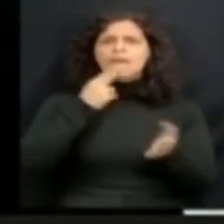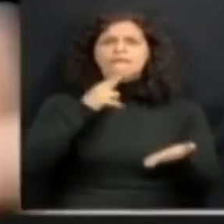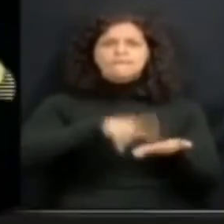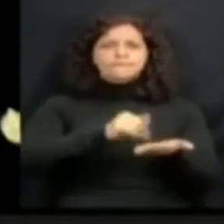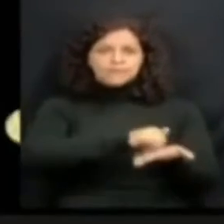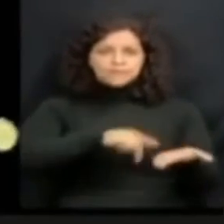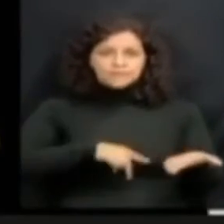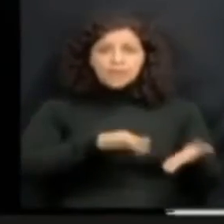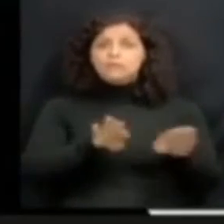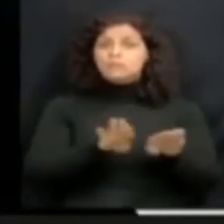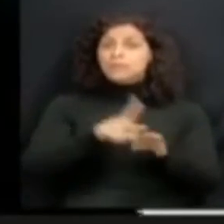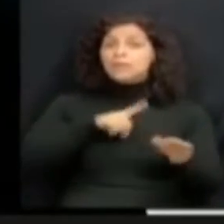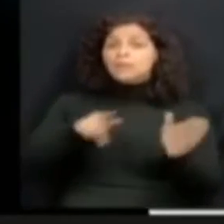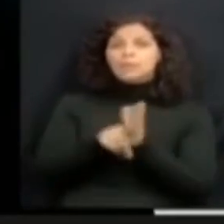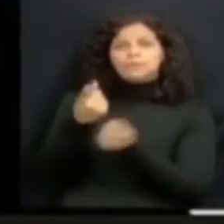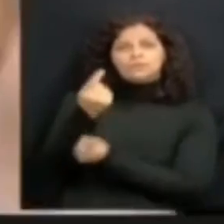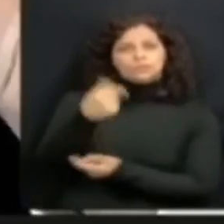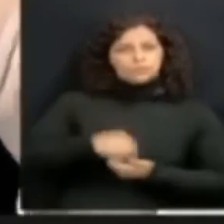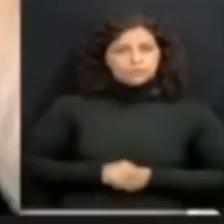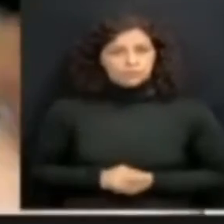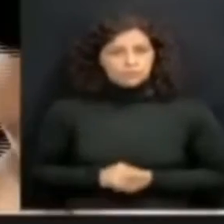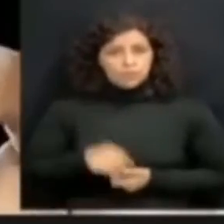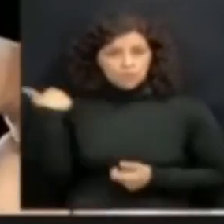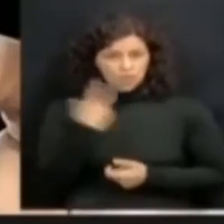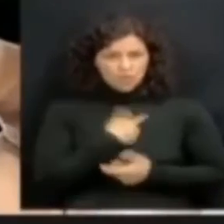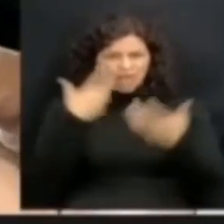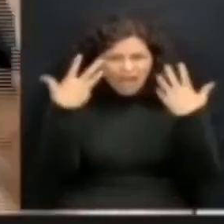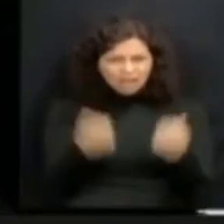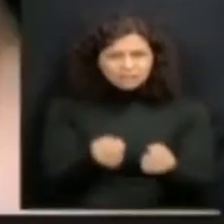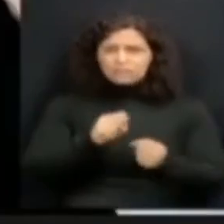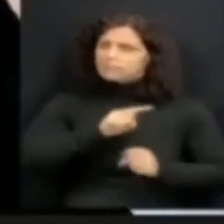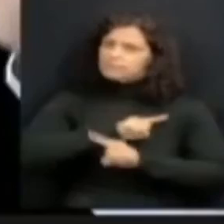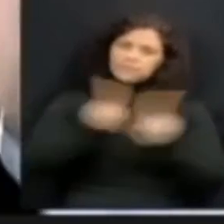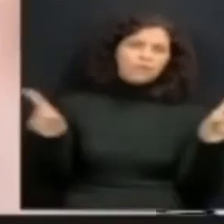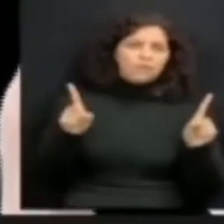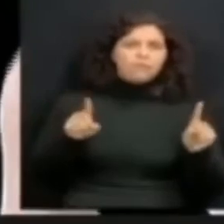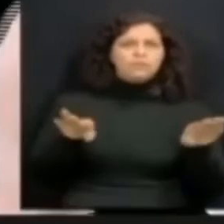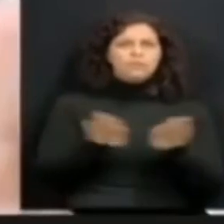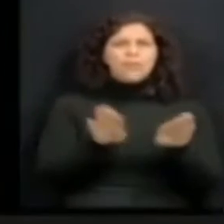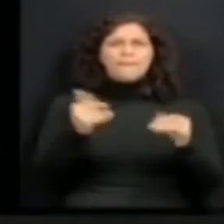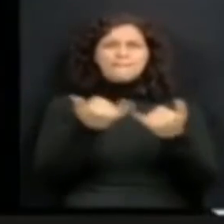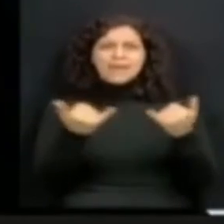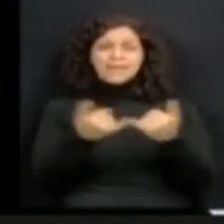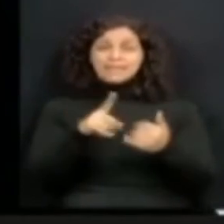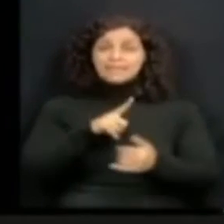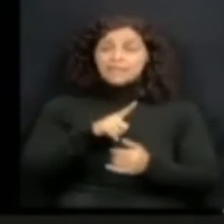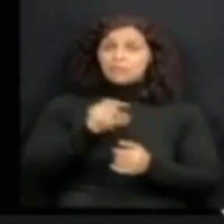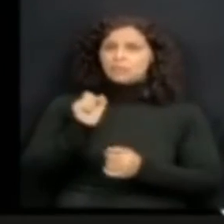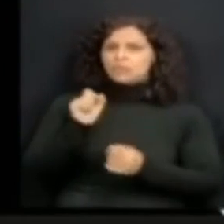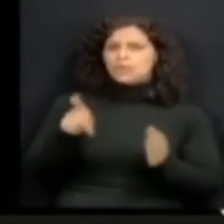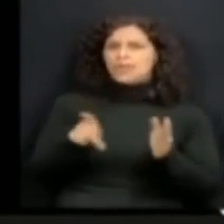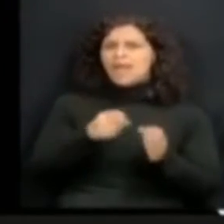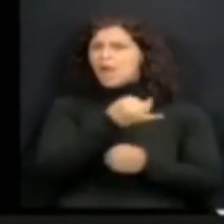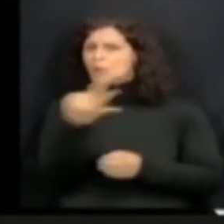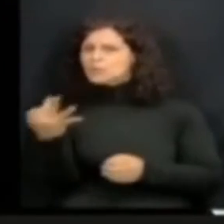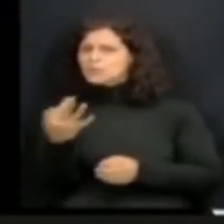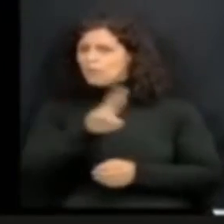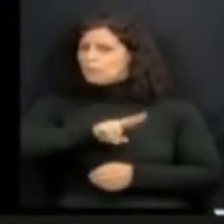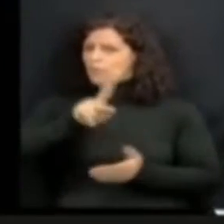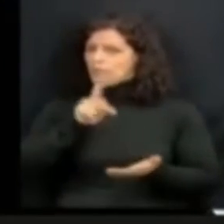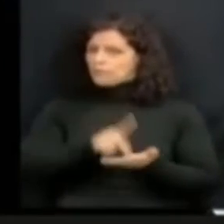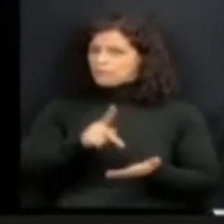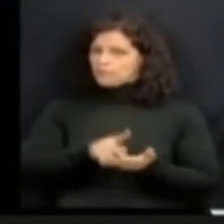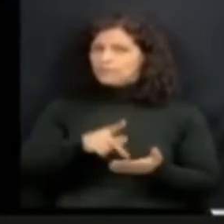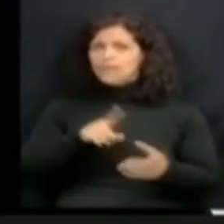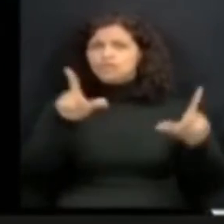e quanto na questão financeira. Não vamos acatar uma supervalorização de coisas que não são e